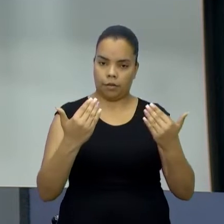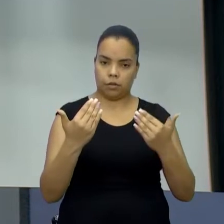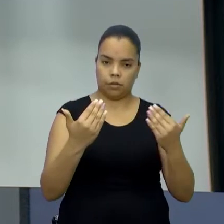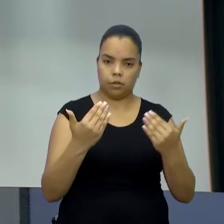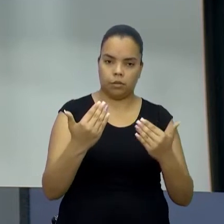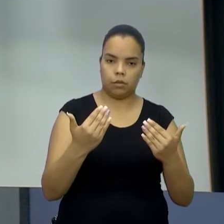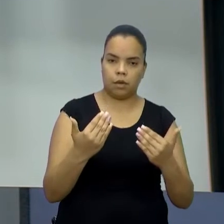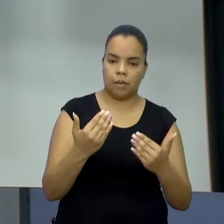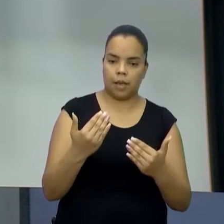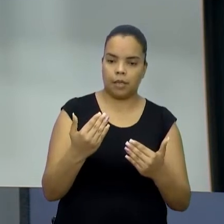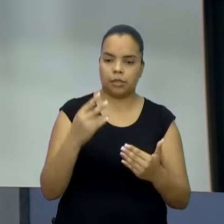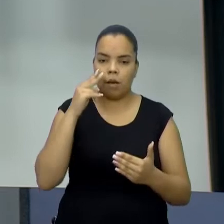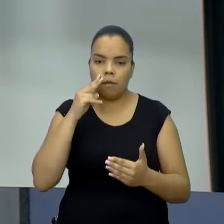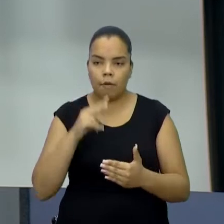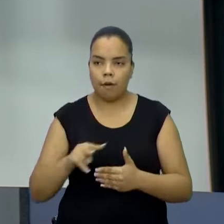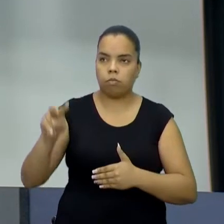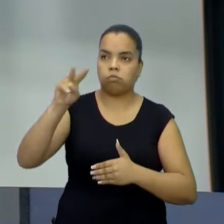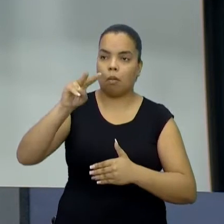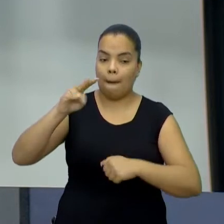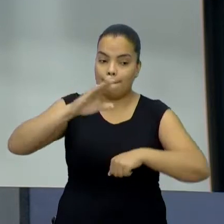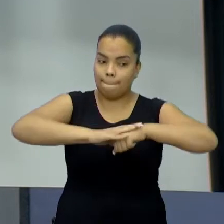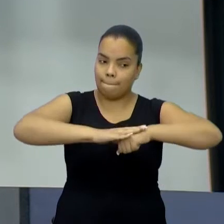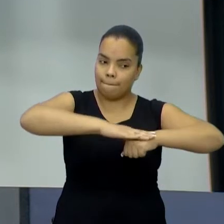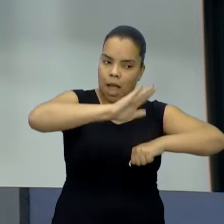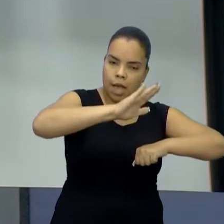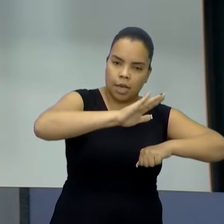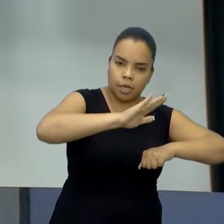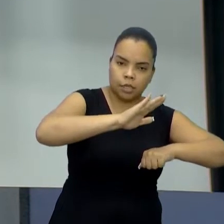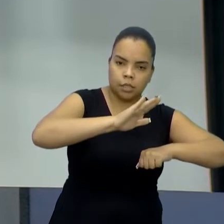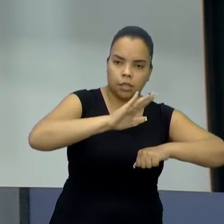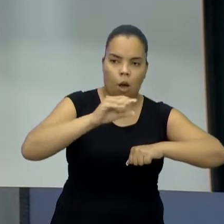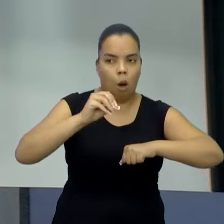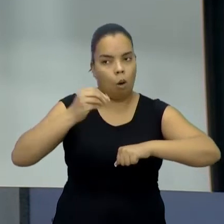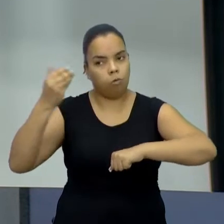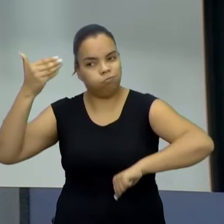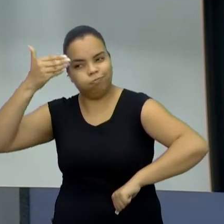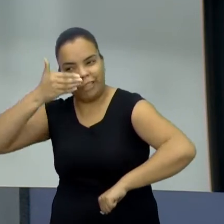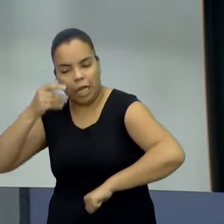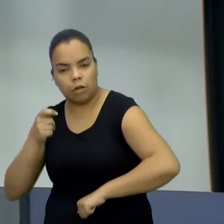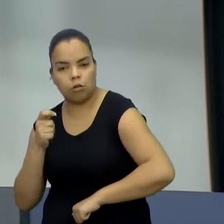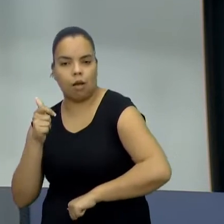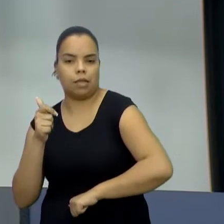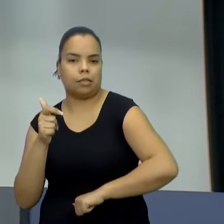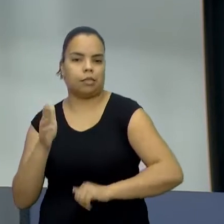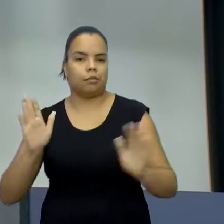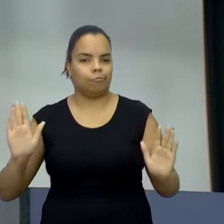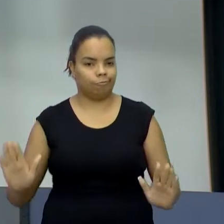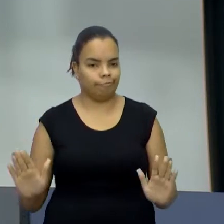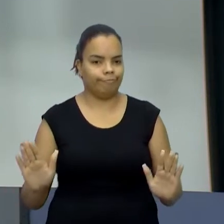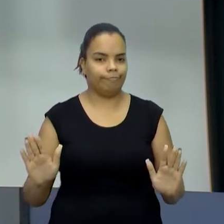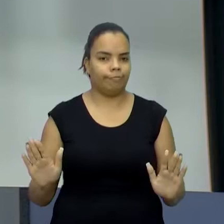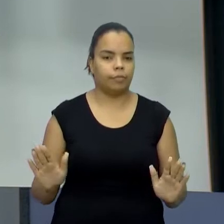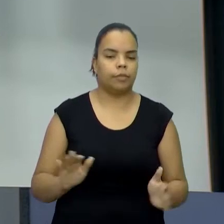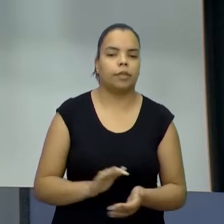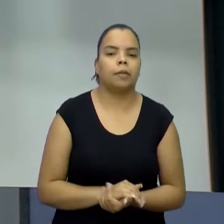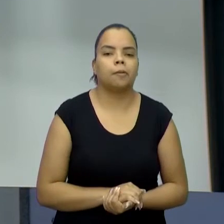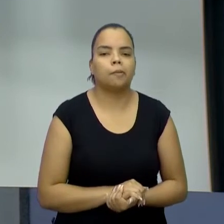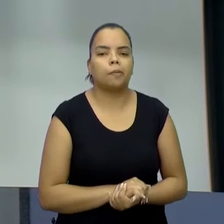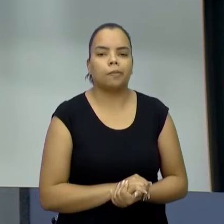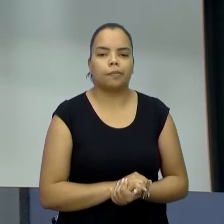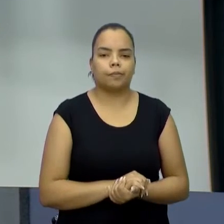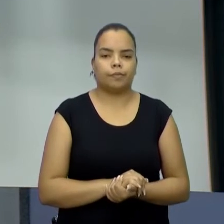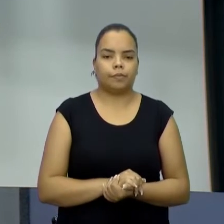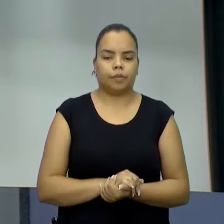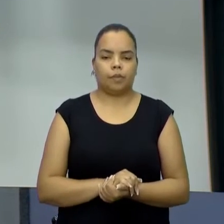relação à maior visibilidade da paralímpica em relação à modalidade esportiva